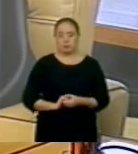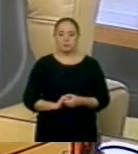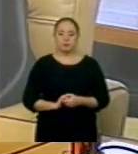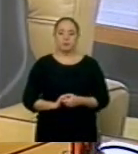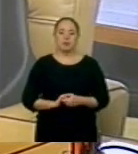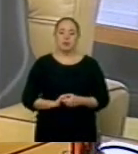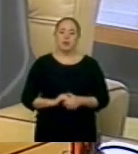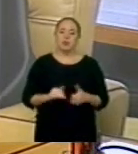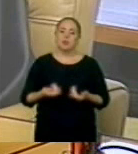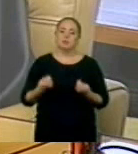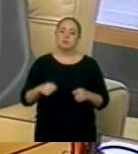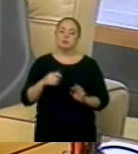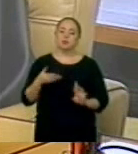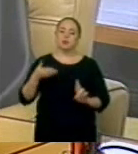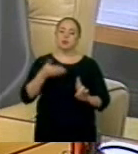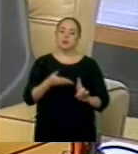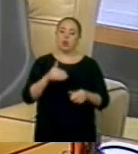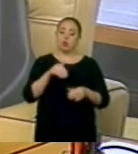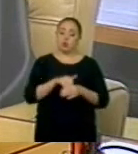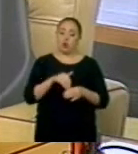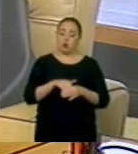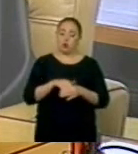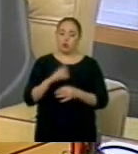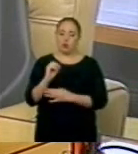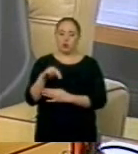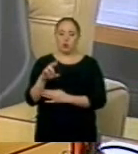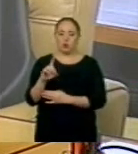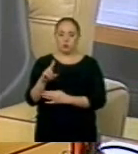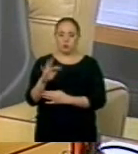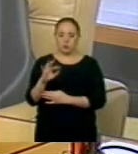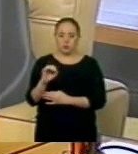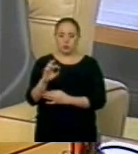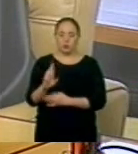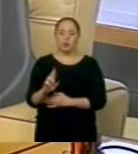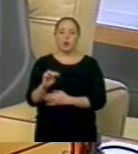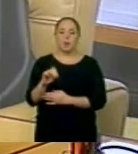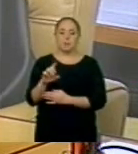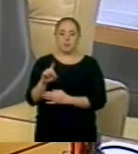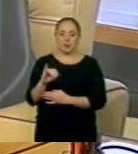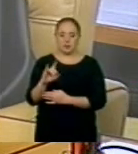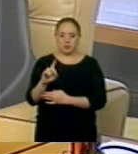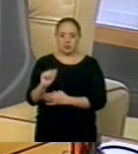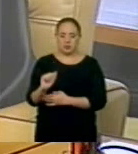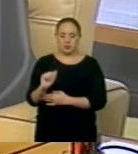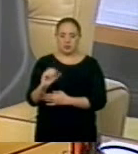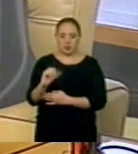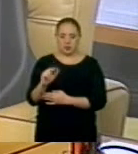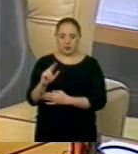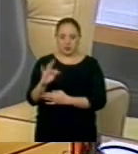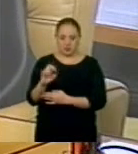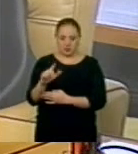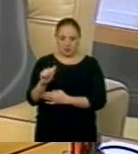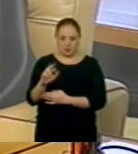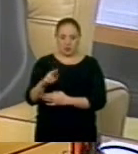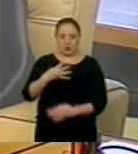vez mais fazer referência ao voto condutor do referendo à medida cautelar deferida na ação cautelar 4070,